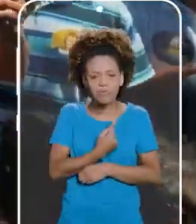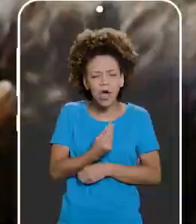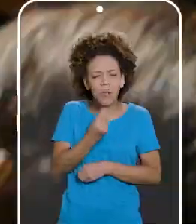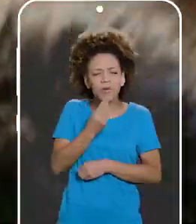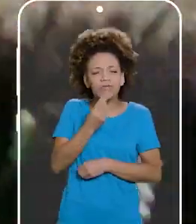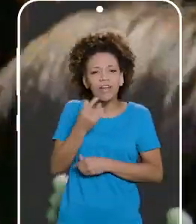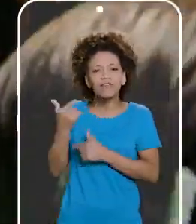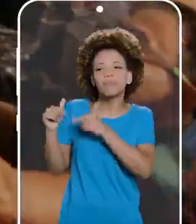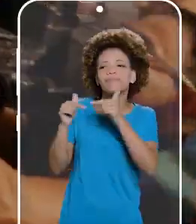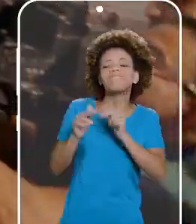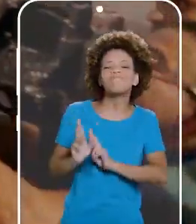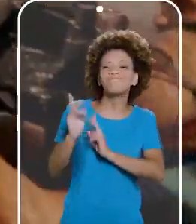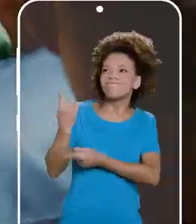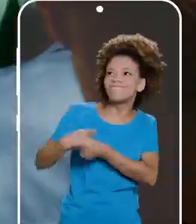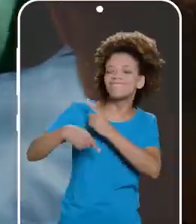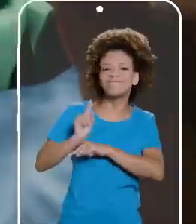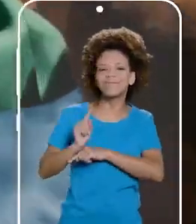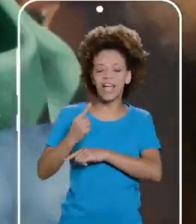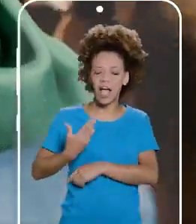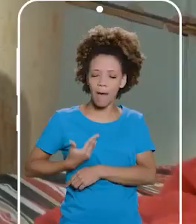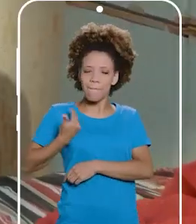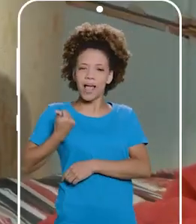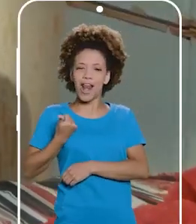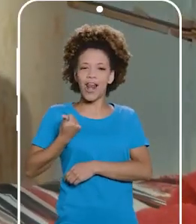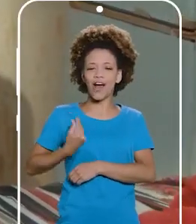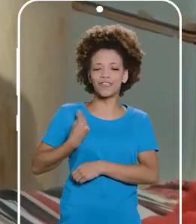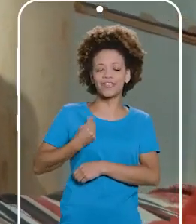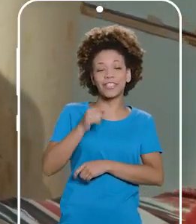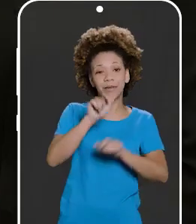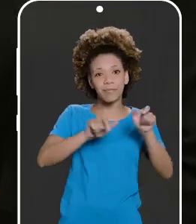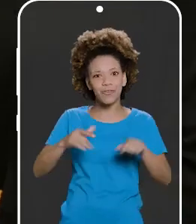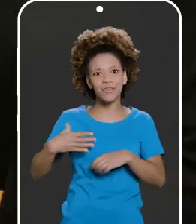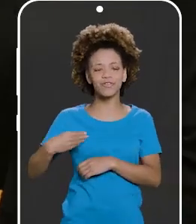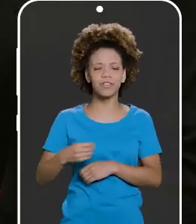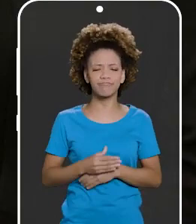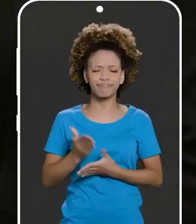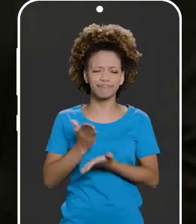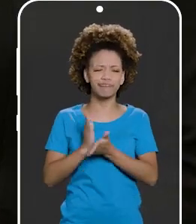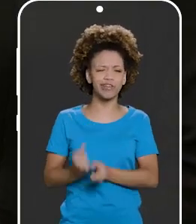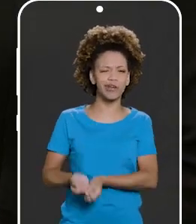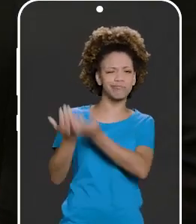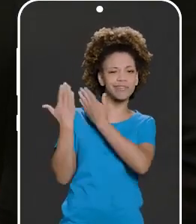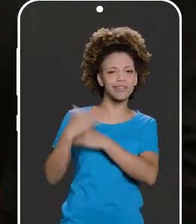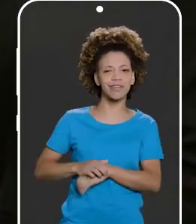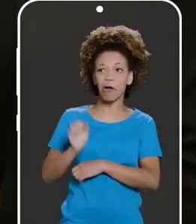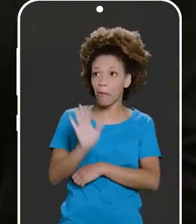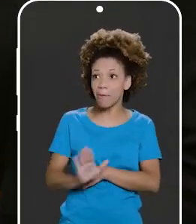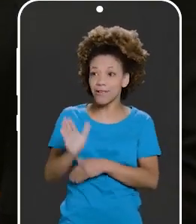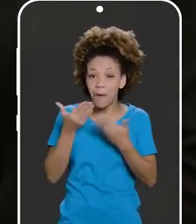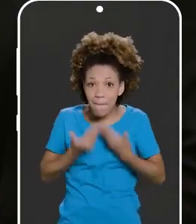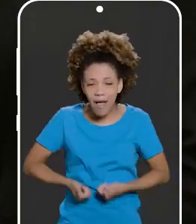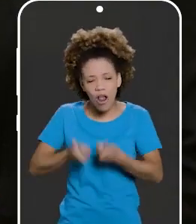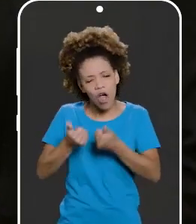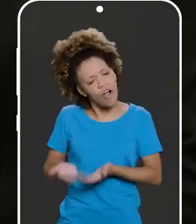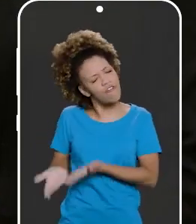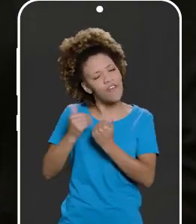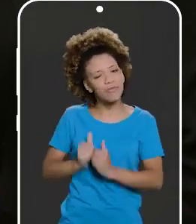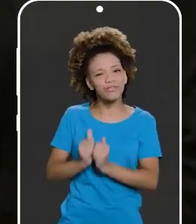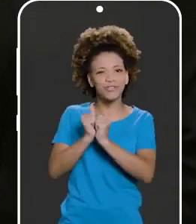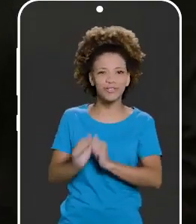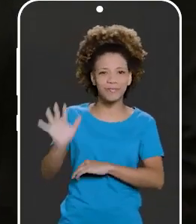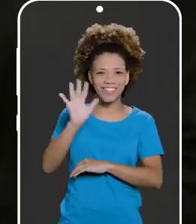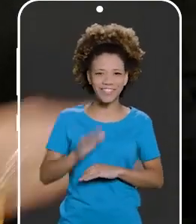chance para prosperar na vida e garantir uma vida melhor para os seus filhos. Chega de passado, o Brasil quer muito mais. Vamos para frente,